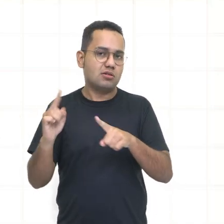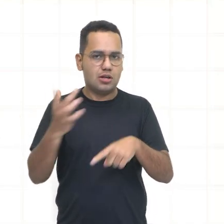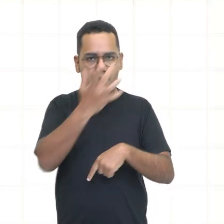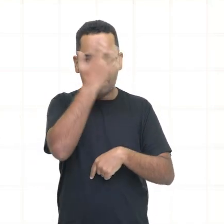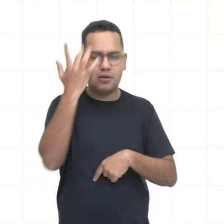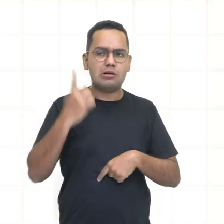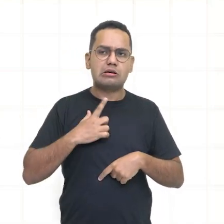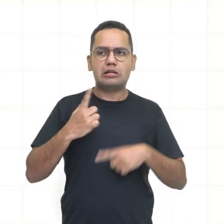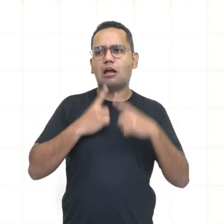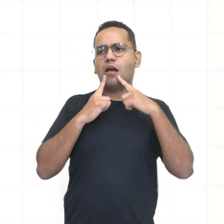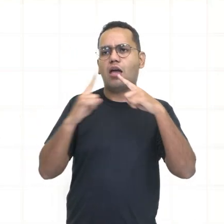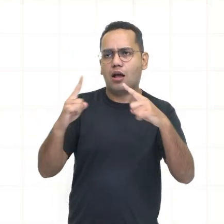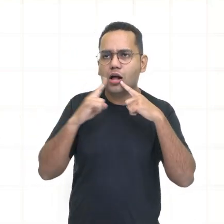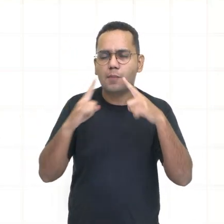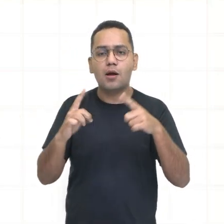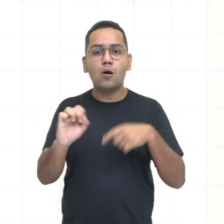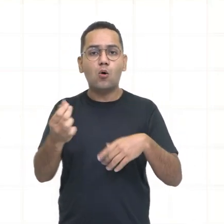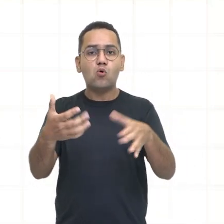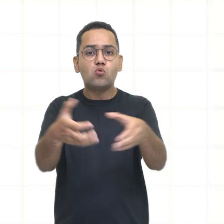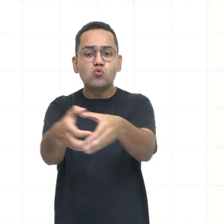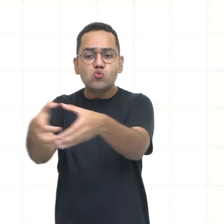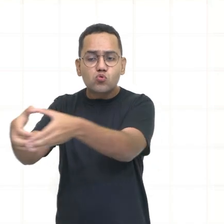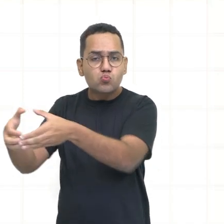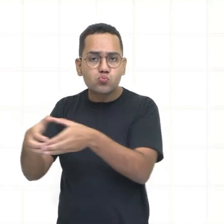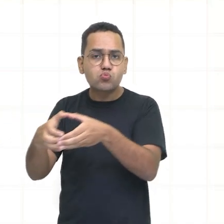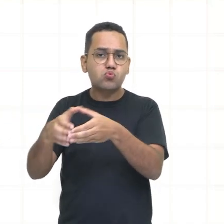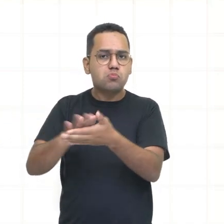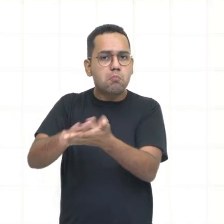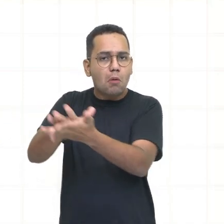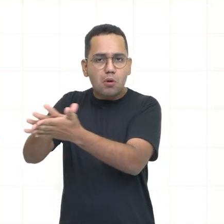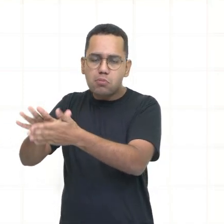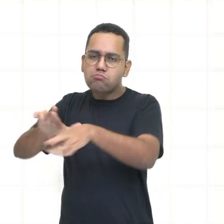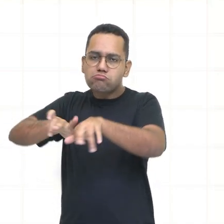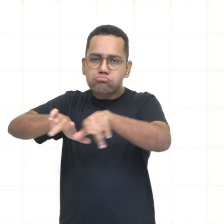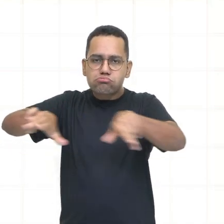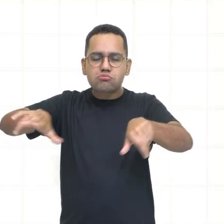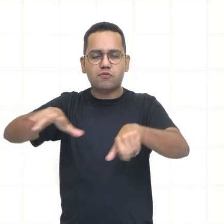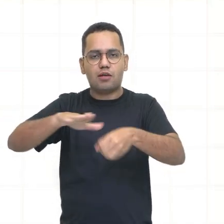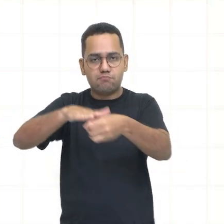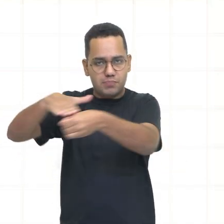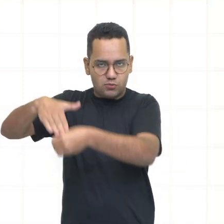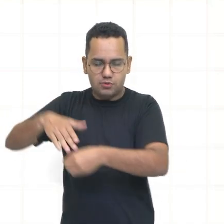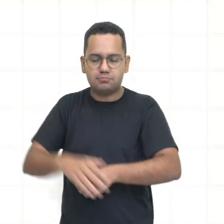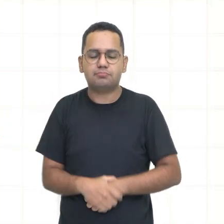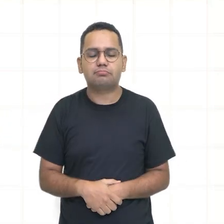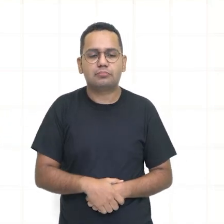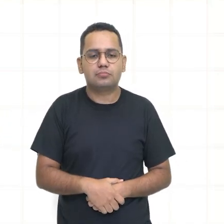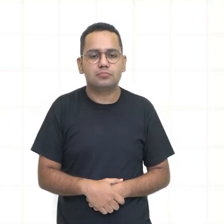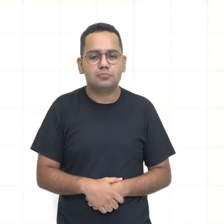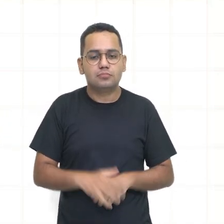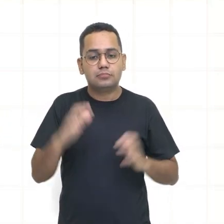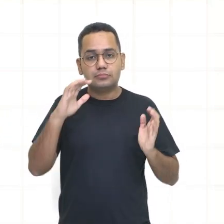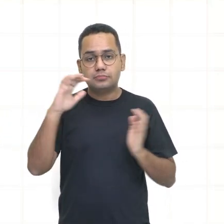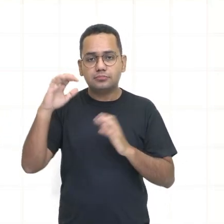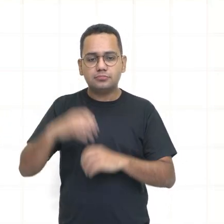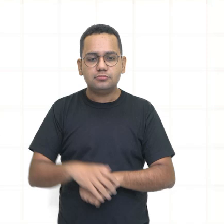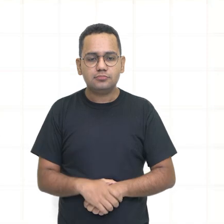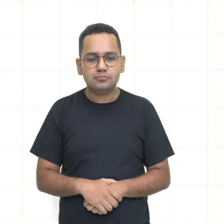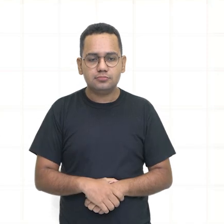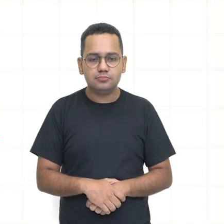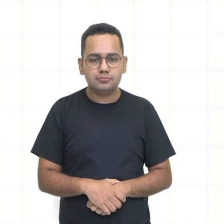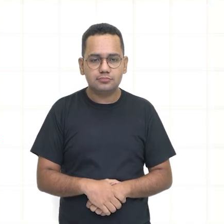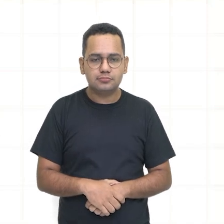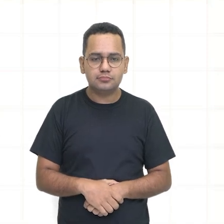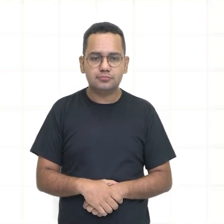para reprimir as minorias dentro do sistema nazista. Para conter ou para